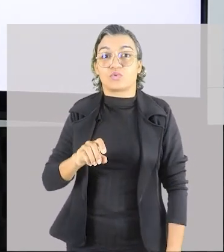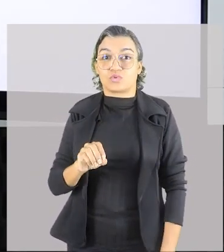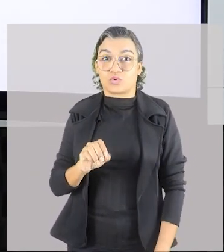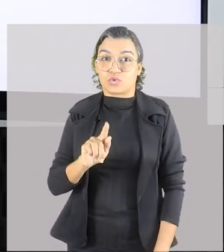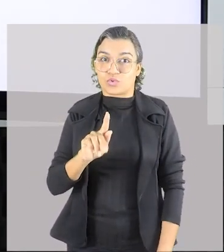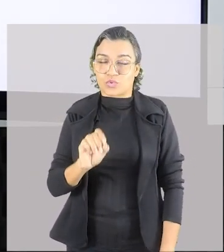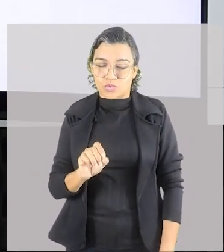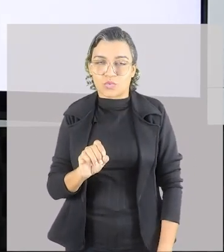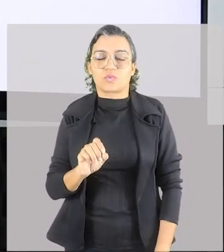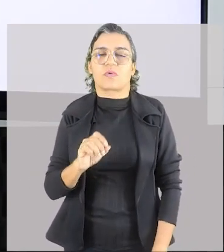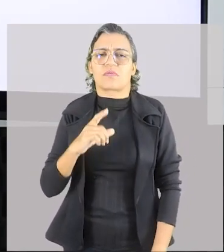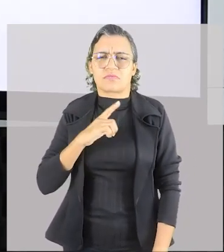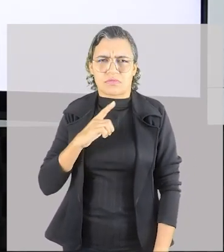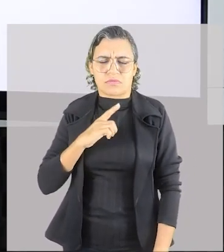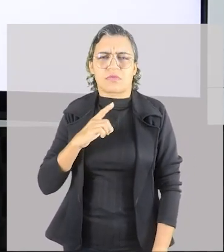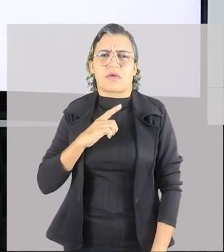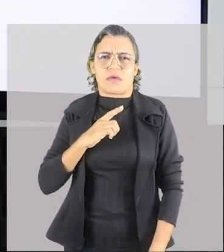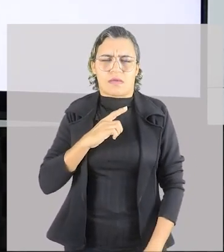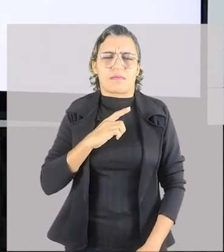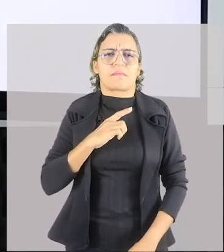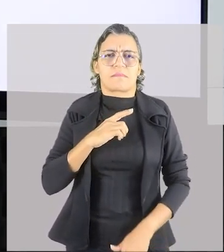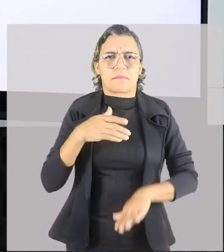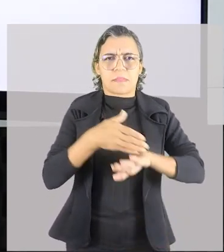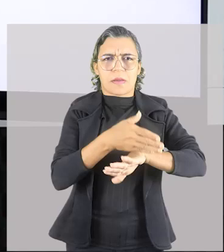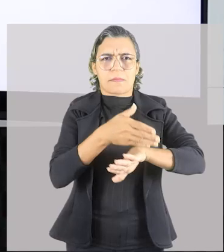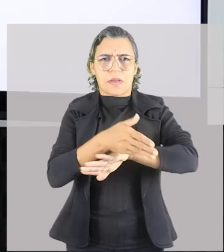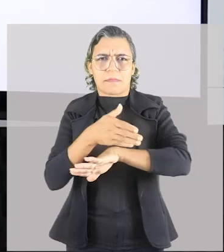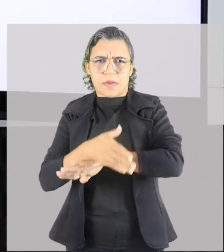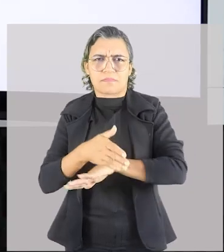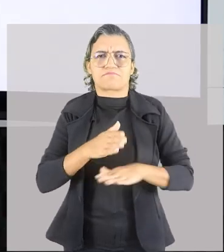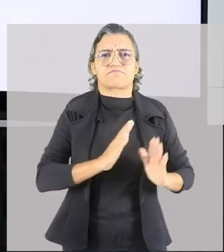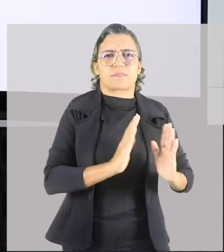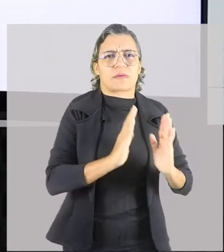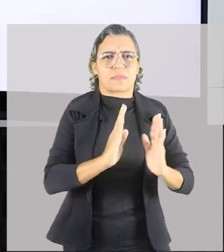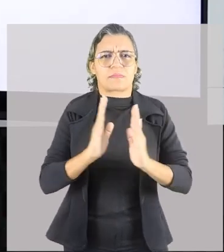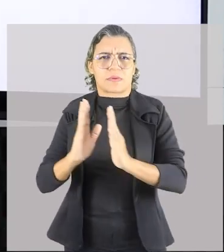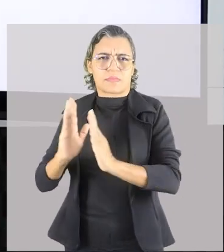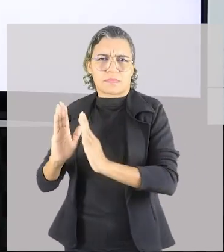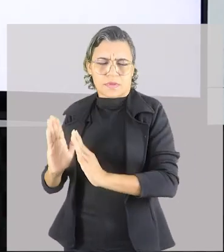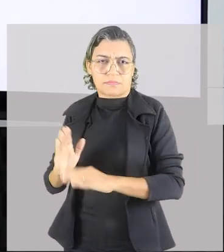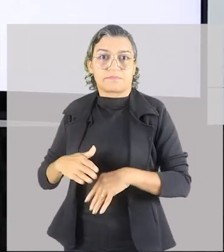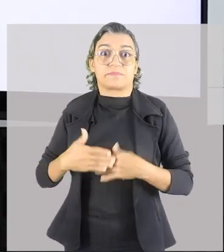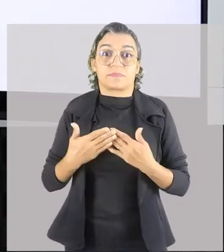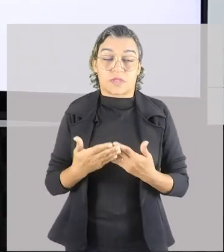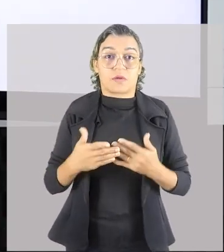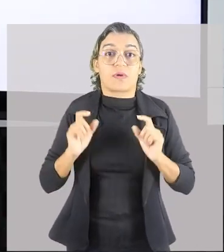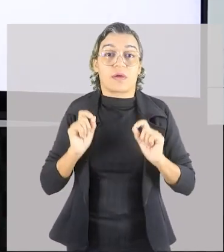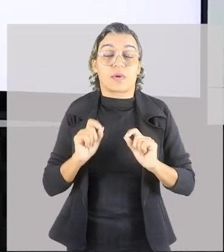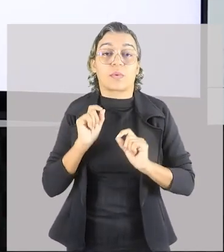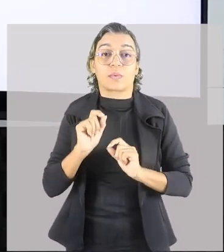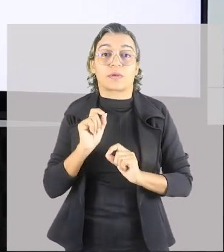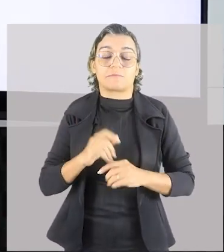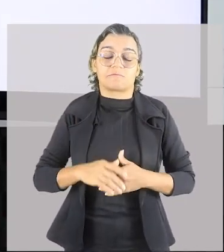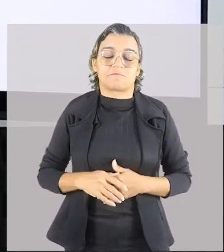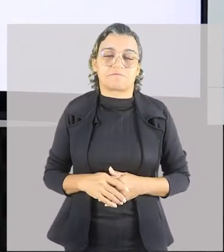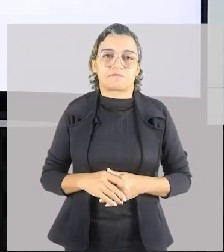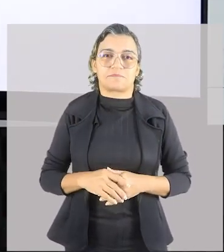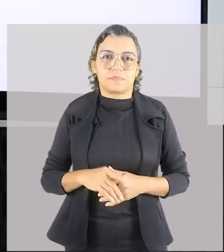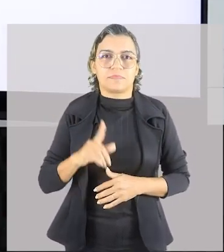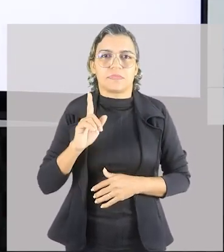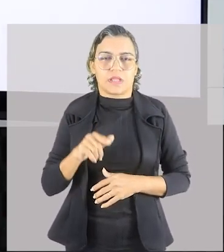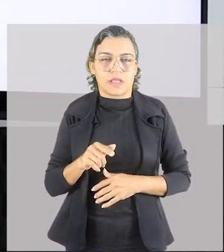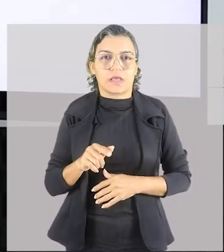civilizações, em todas as épocas é possível se constatar o jogo. Por isso que se diz que é inerente ao